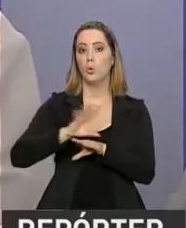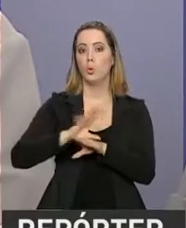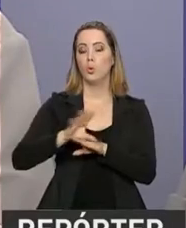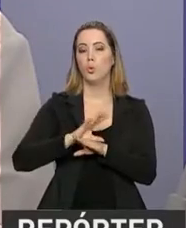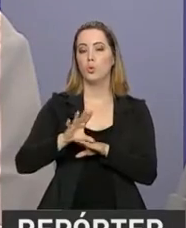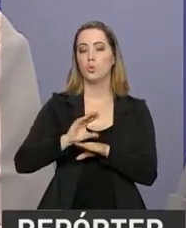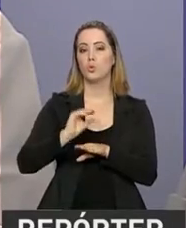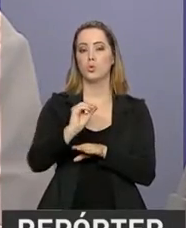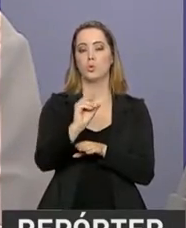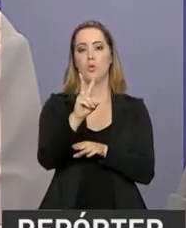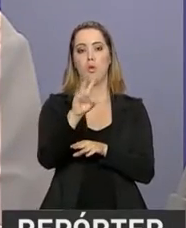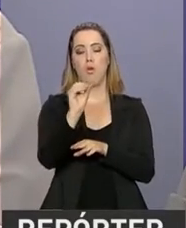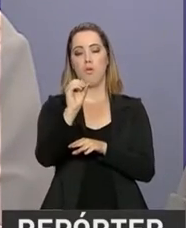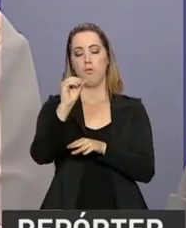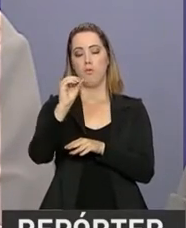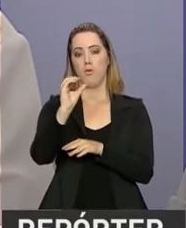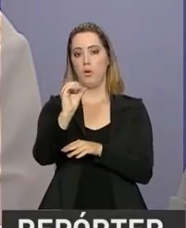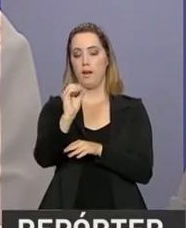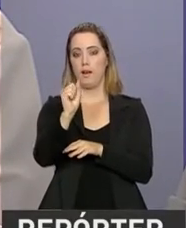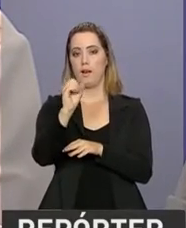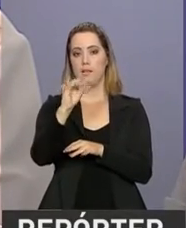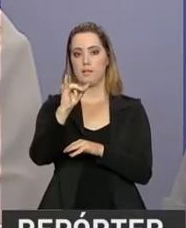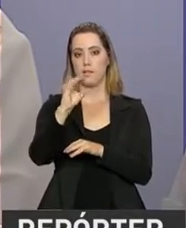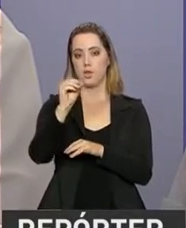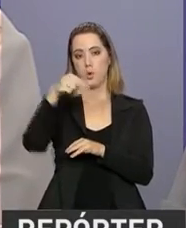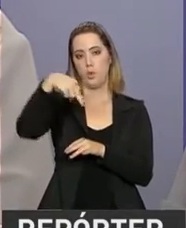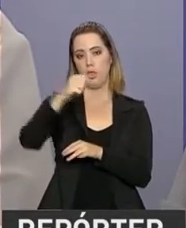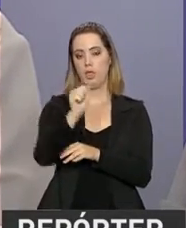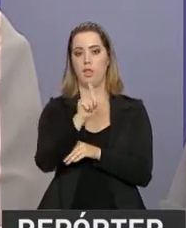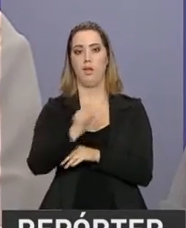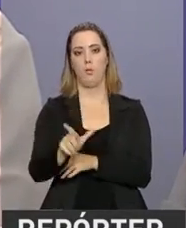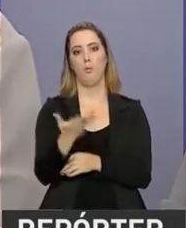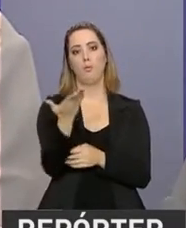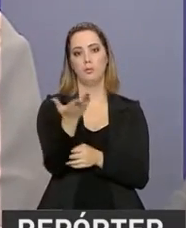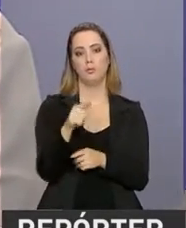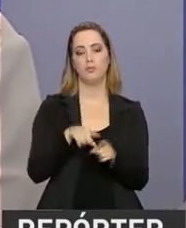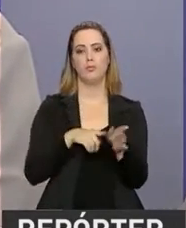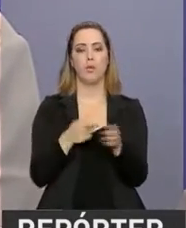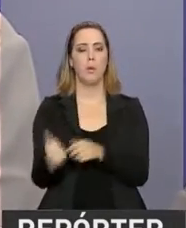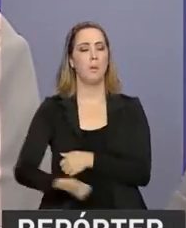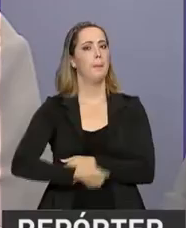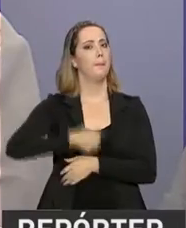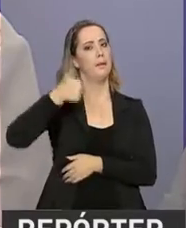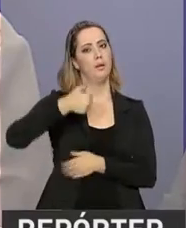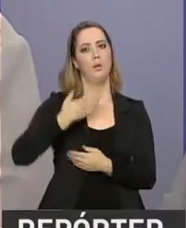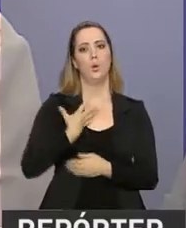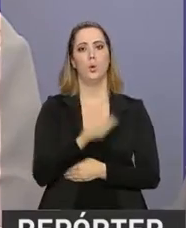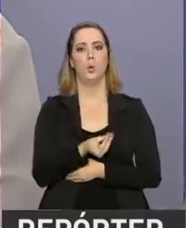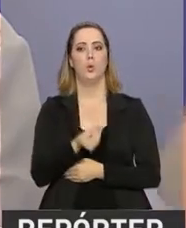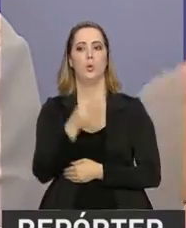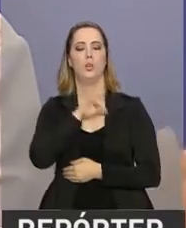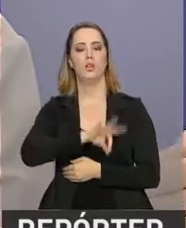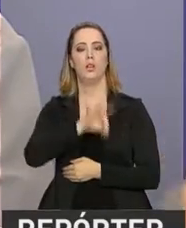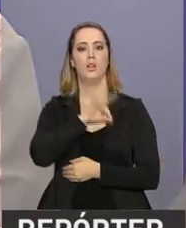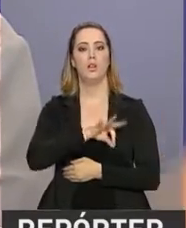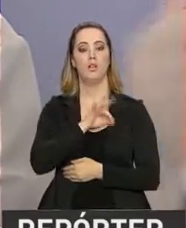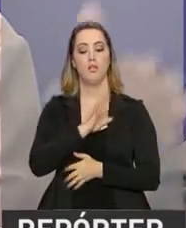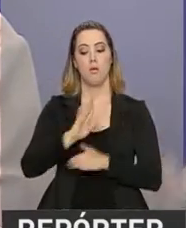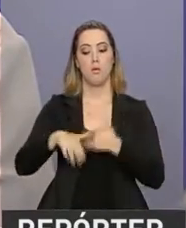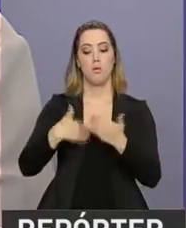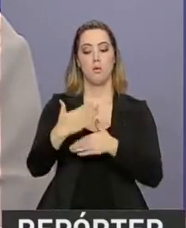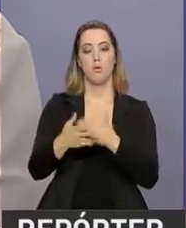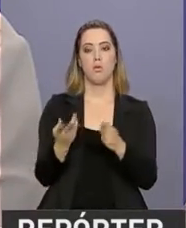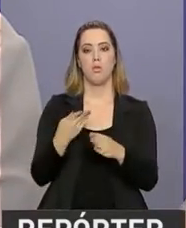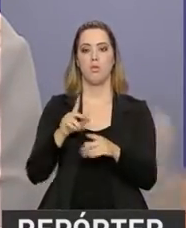fazer com que esses jovens tenham acesso a a melhoria da sua condição de de renda e permanência